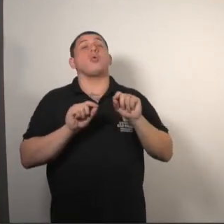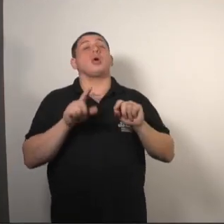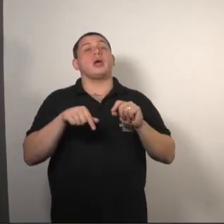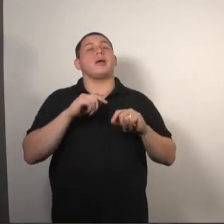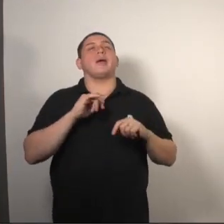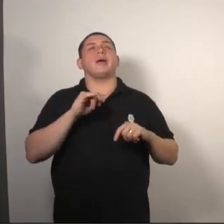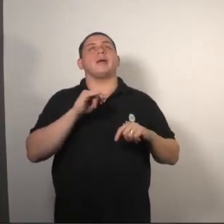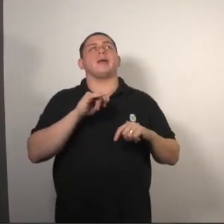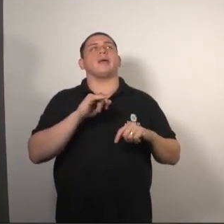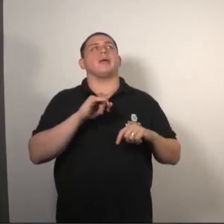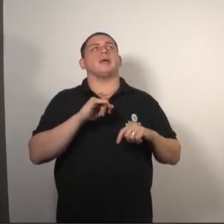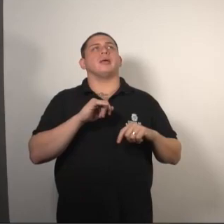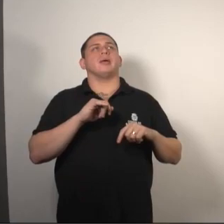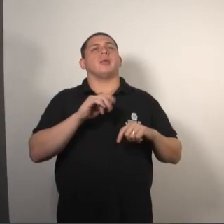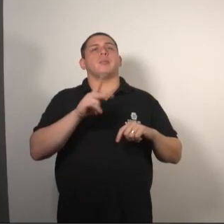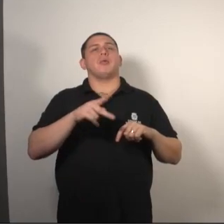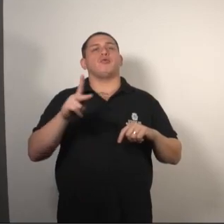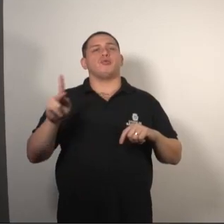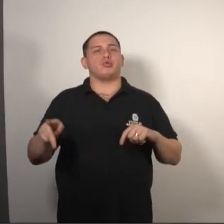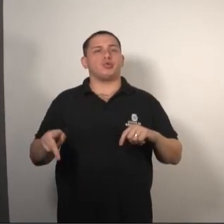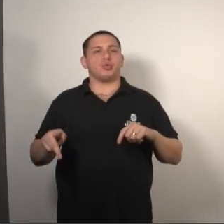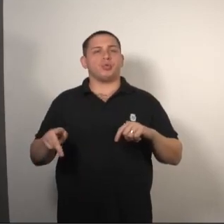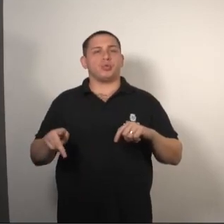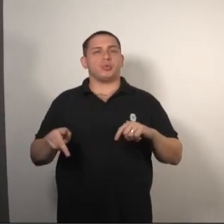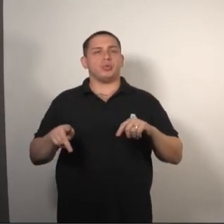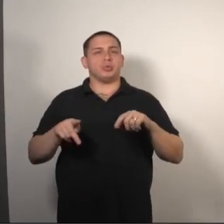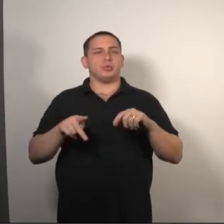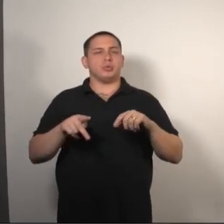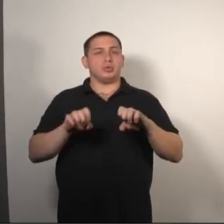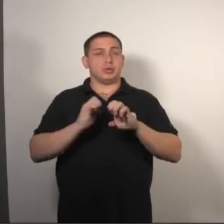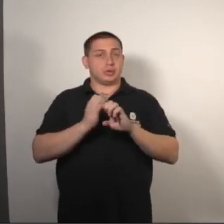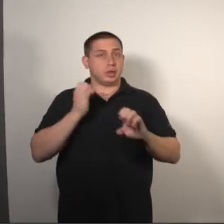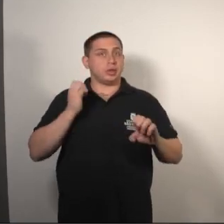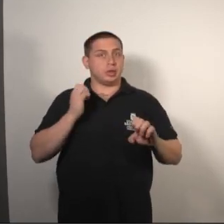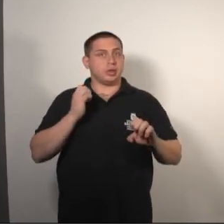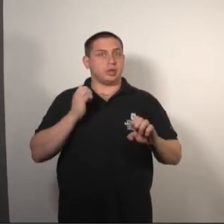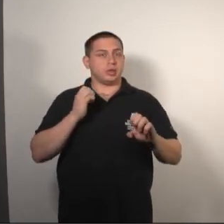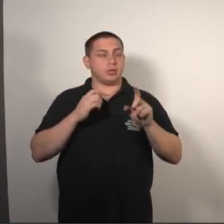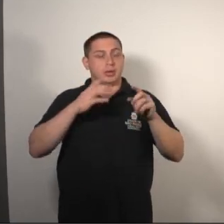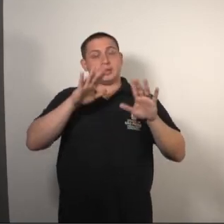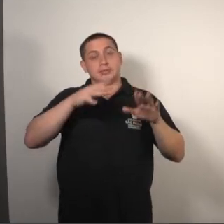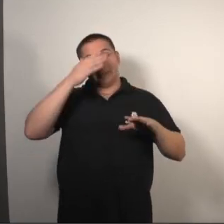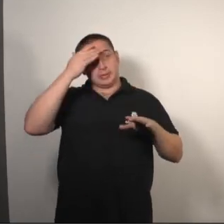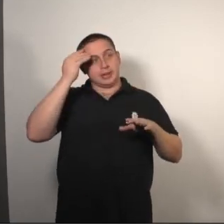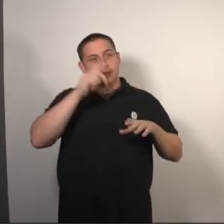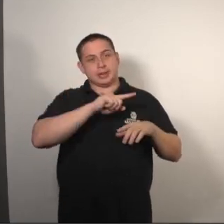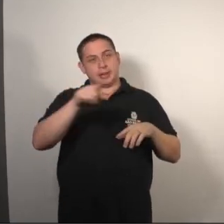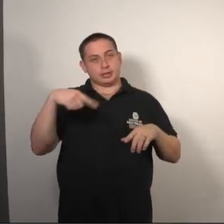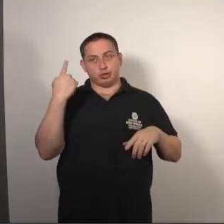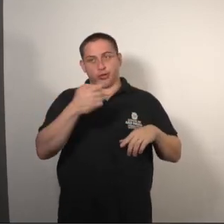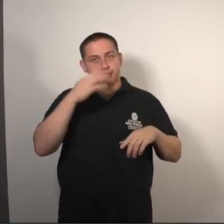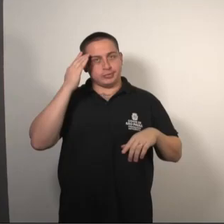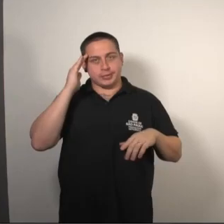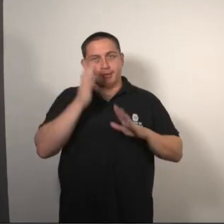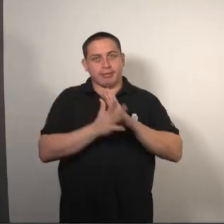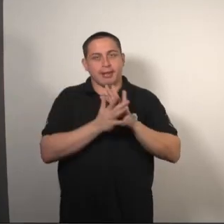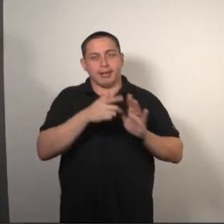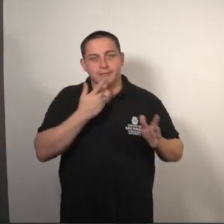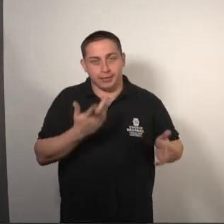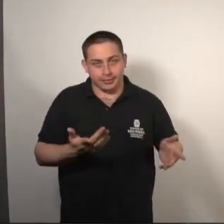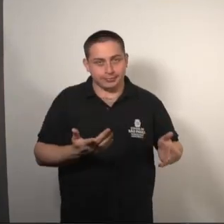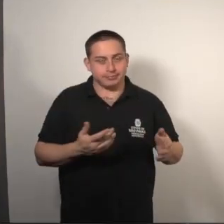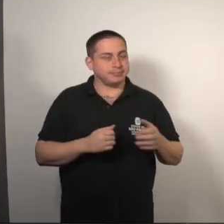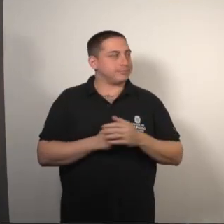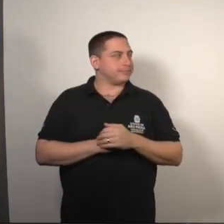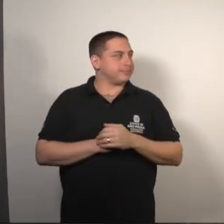lá na Mauá ou no Mackenzie, vocês ficam à vontade aí. Porque nas reuniões também, ele acha que todo mundo... Fala das